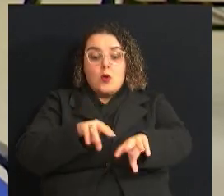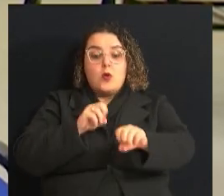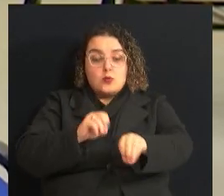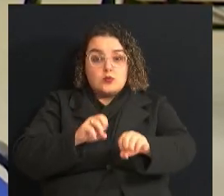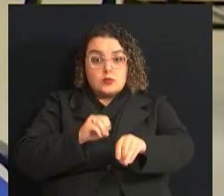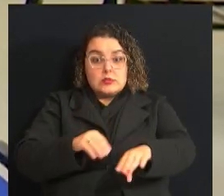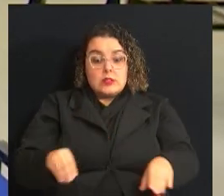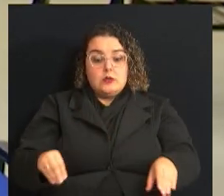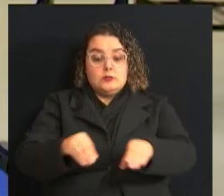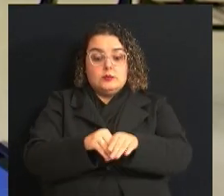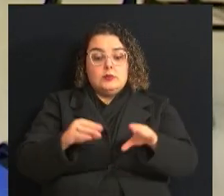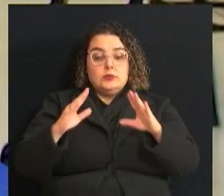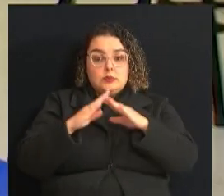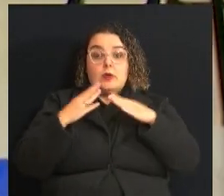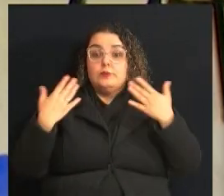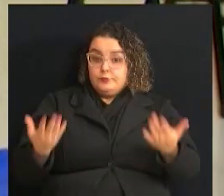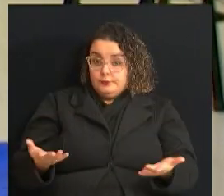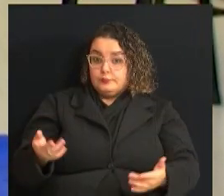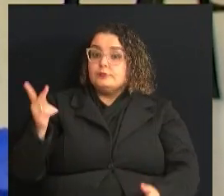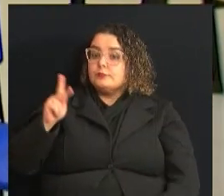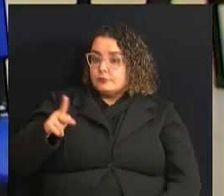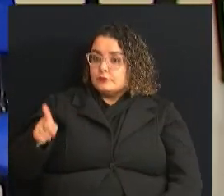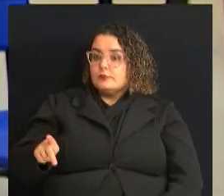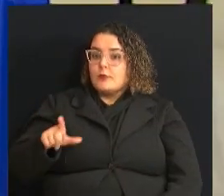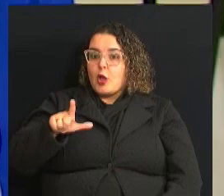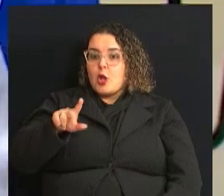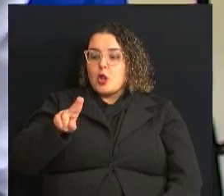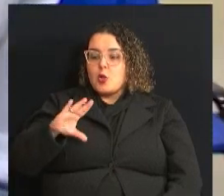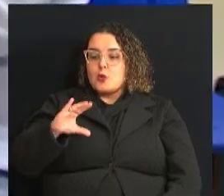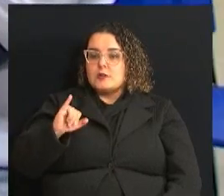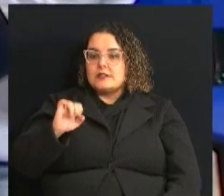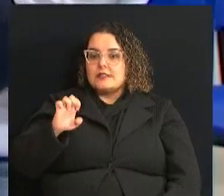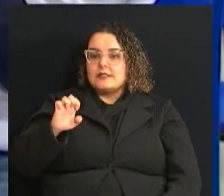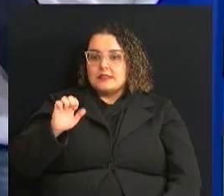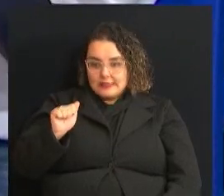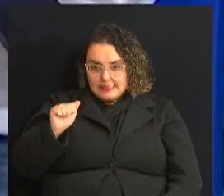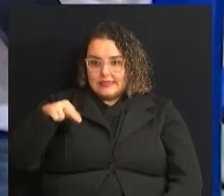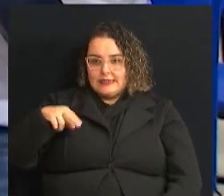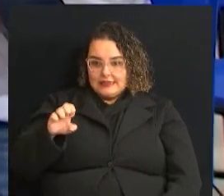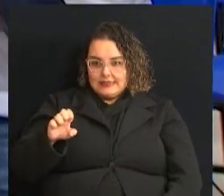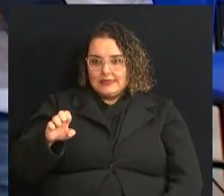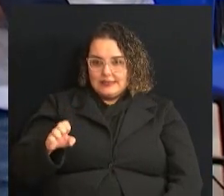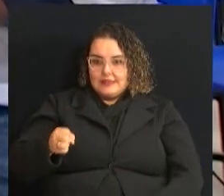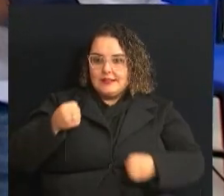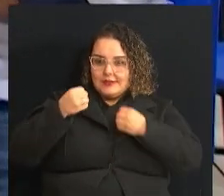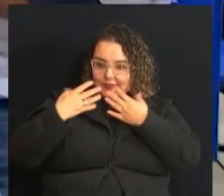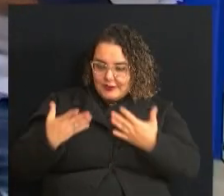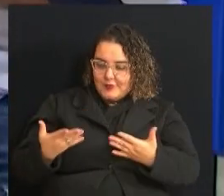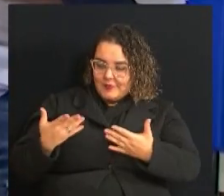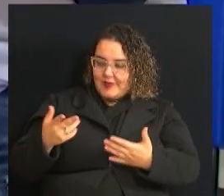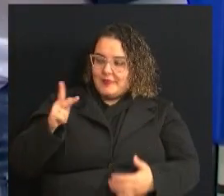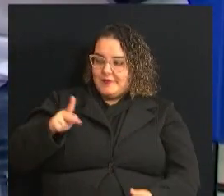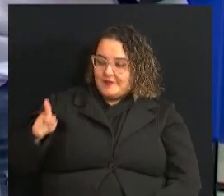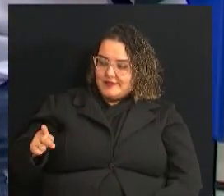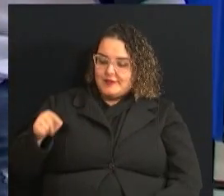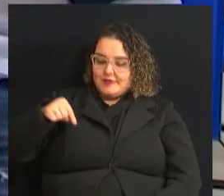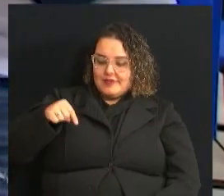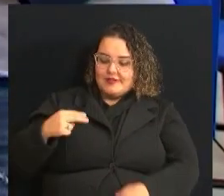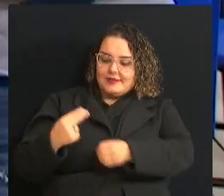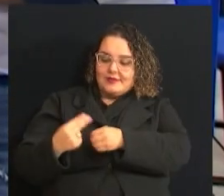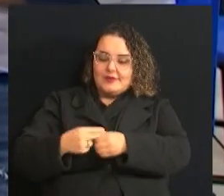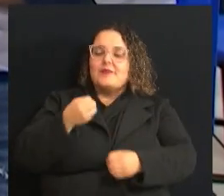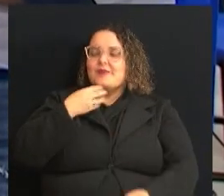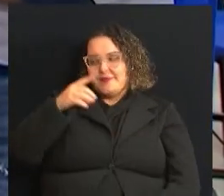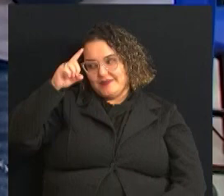eu estou aqui com a professora Luciane, aqui da Unicamp. Tudo bem, professora? Tudo bem, bom dia. Bom, eu falo para